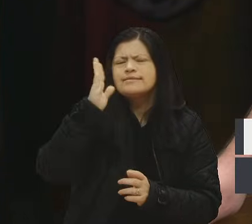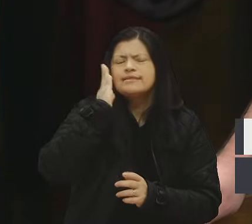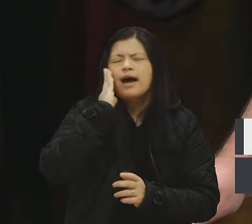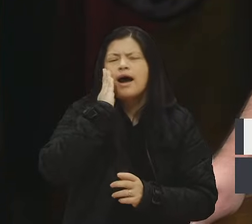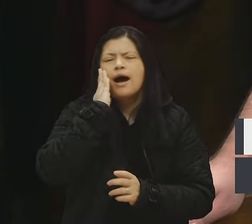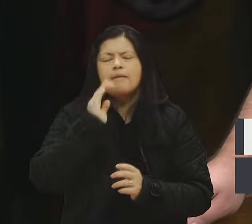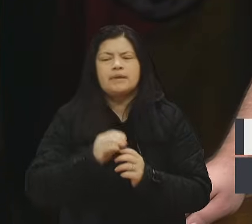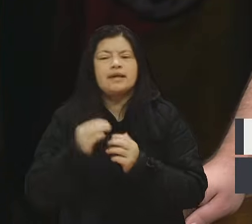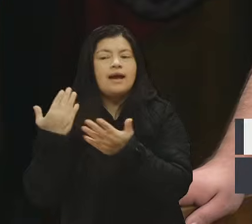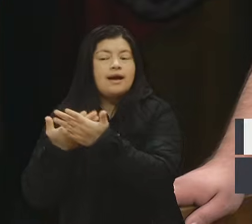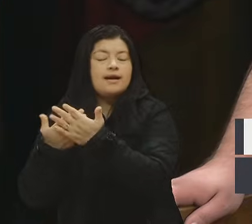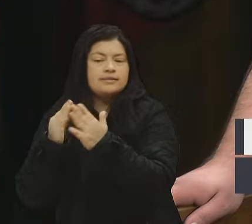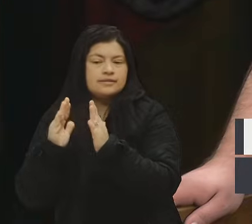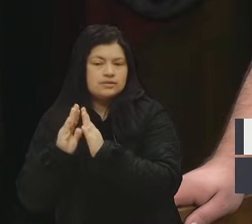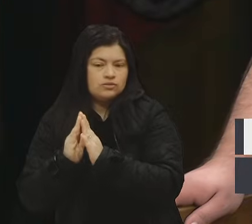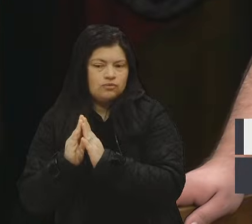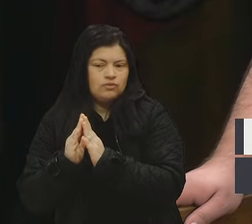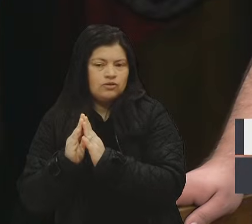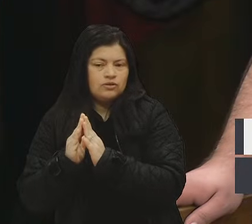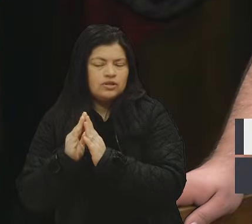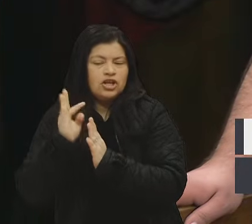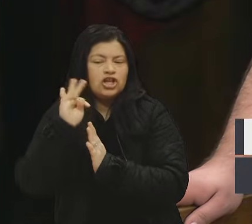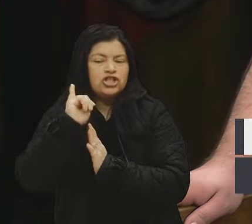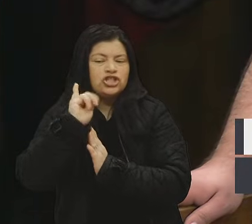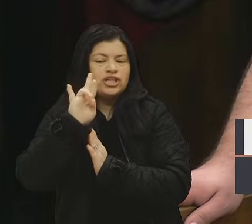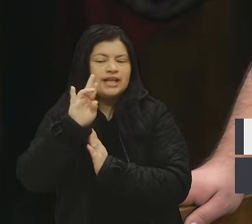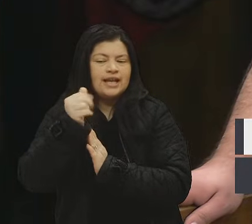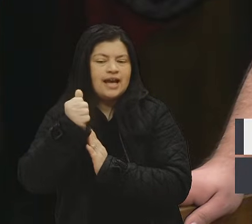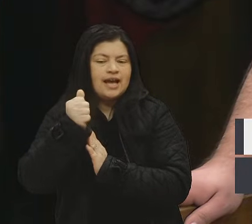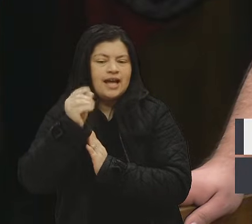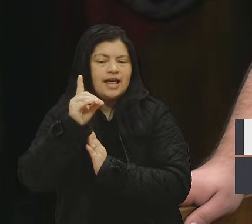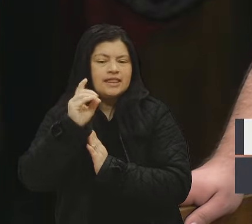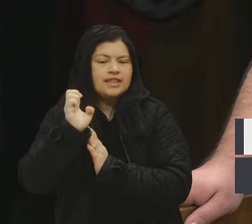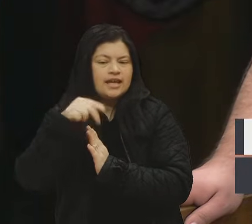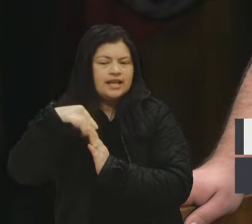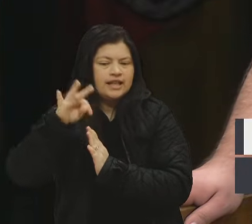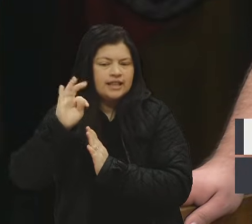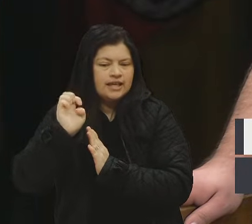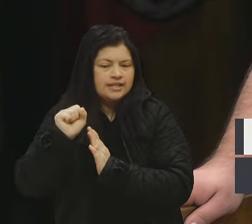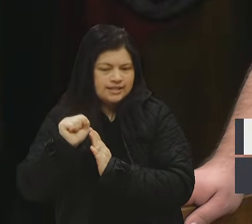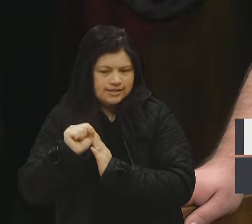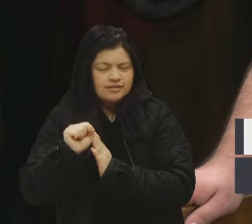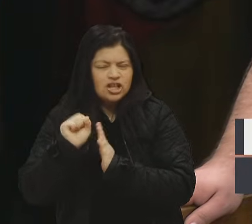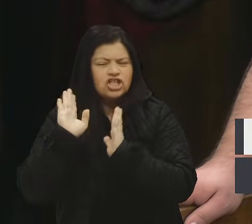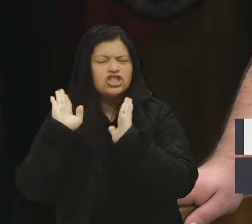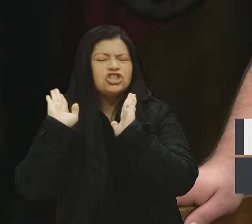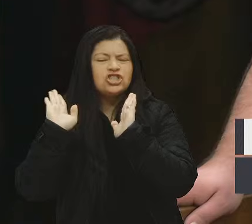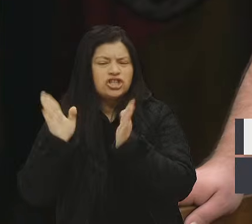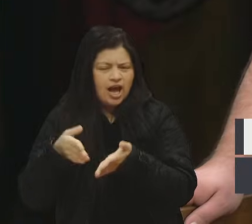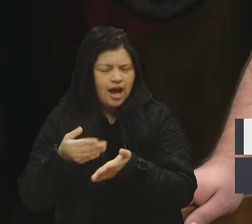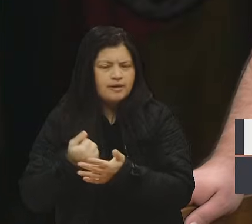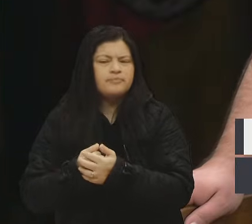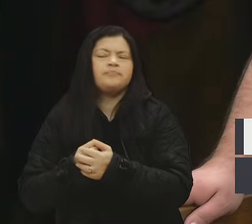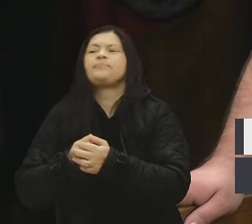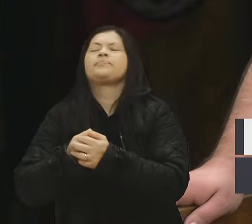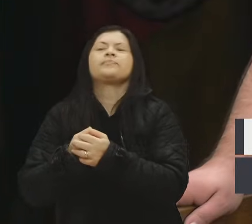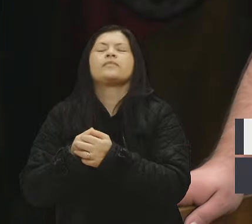as escolas como o Tiradentes, aqui em Caxias do Sul, já é uma escola administrada pela